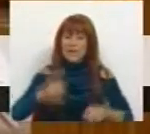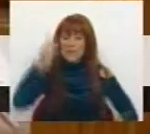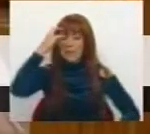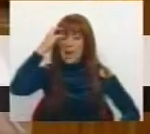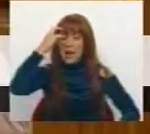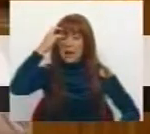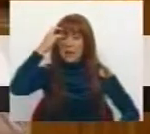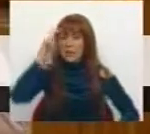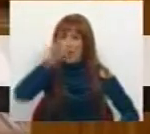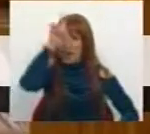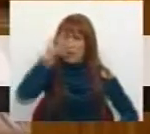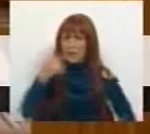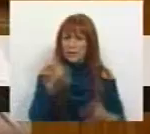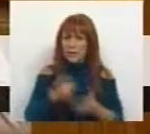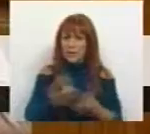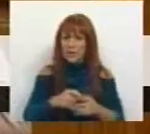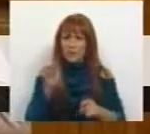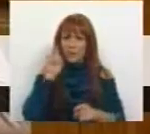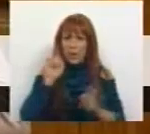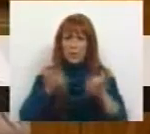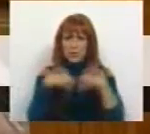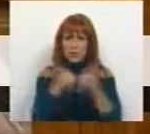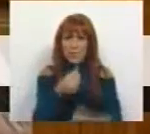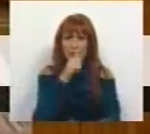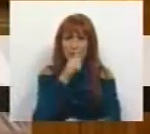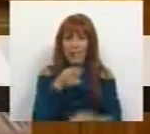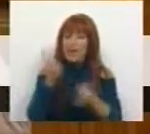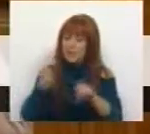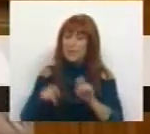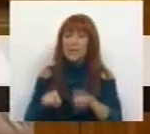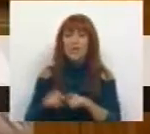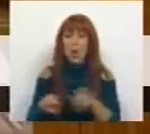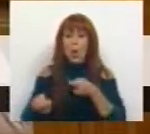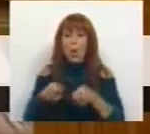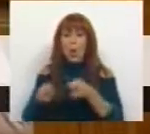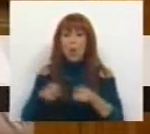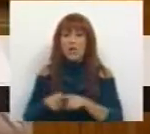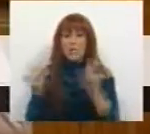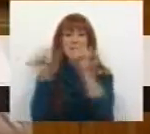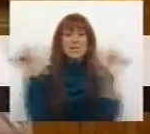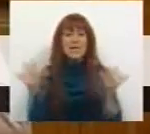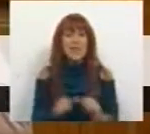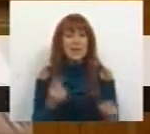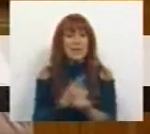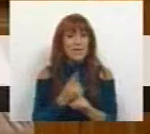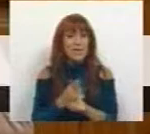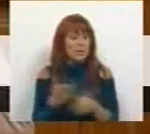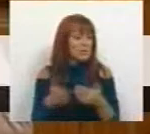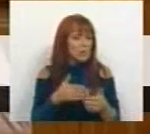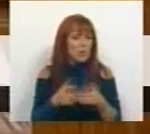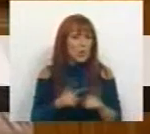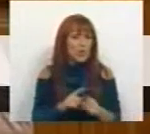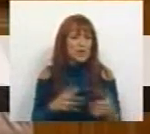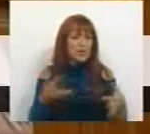em conta a questão da tarifa social da água e a questão da organização dos sistemas, sejam